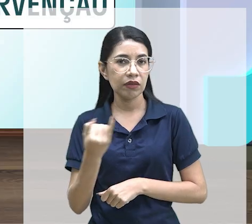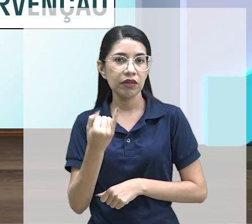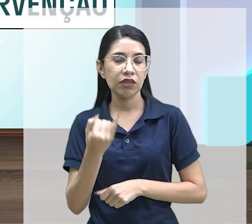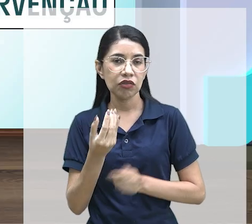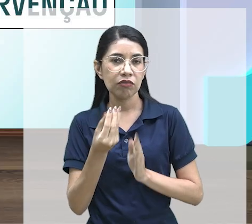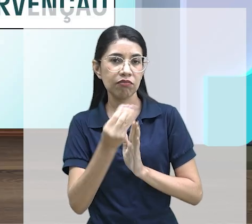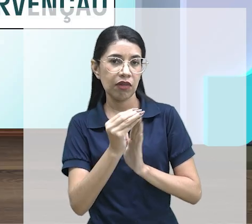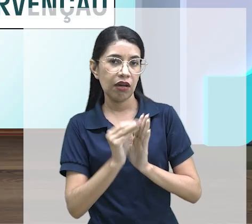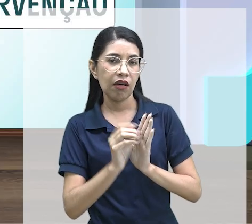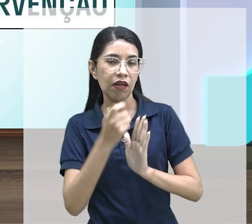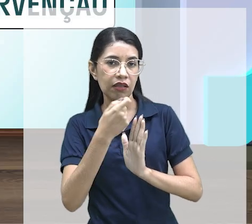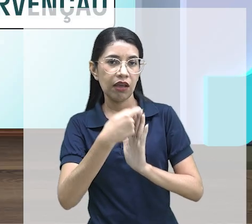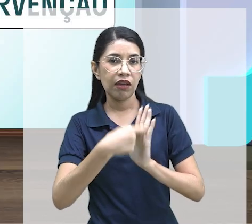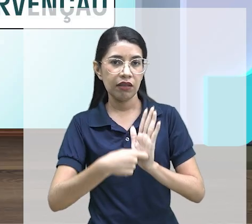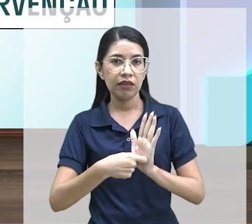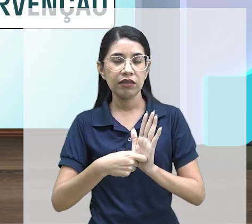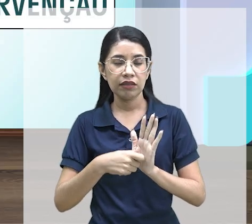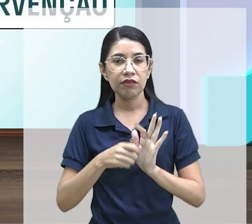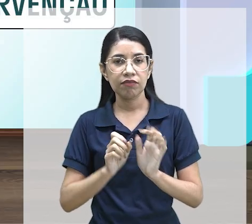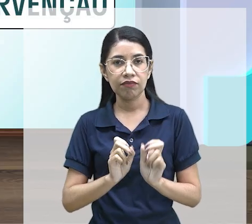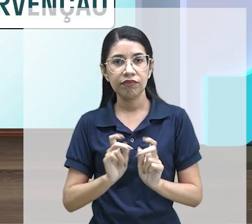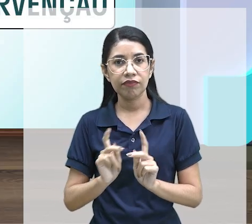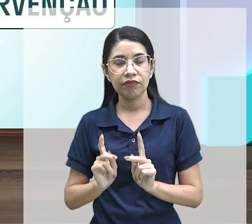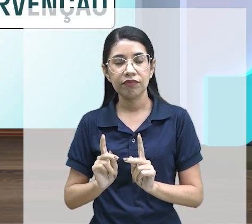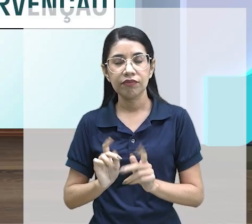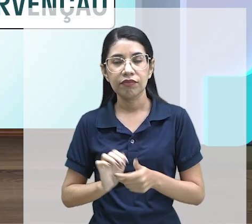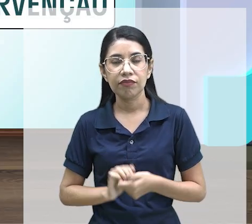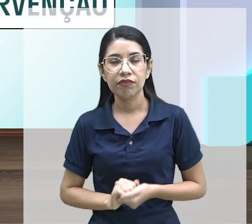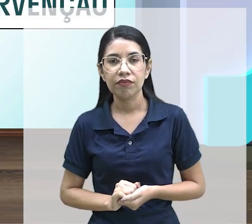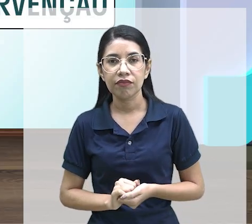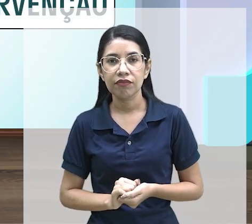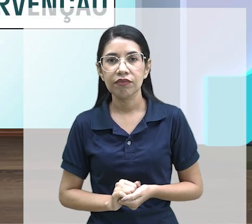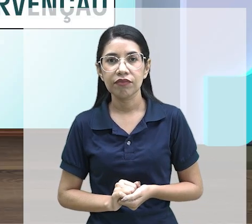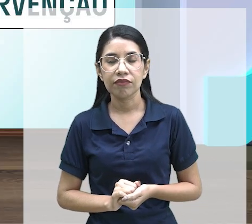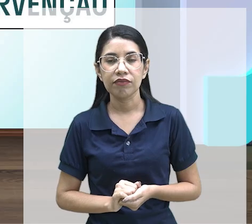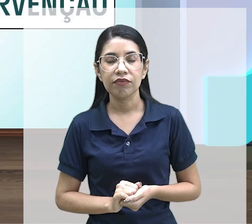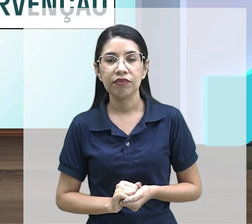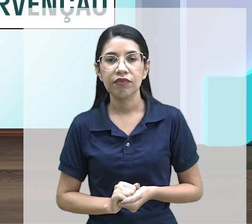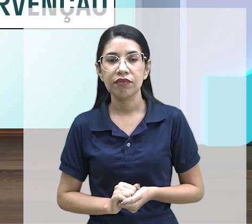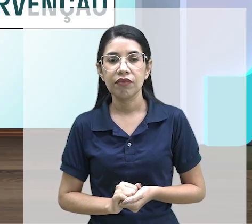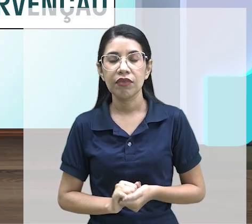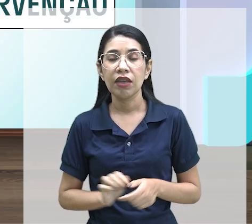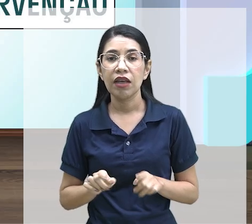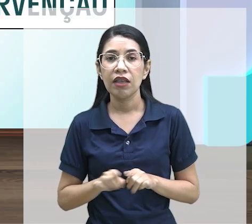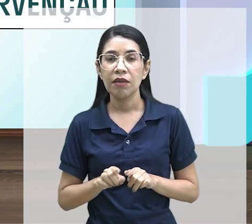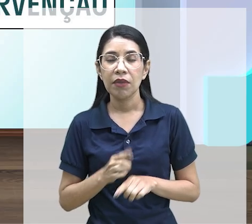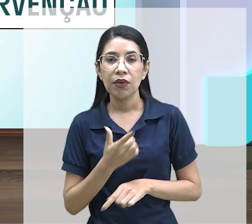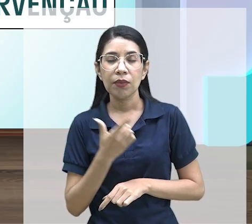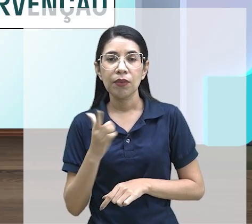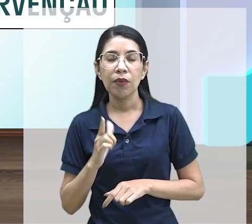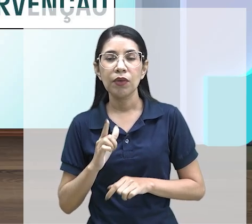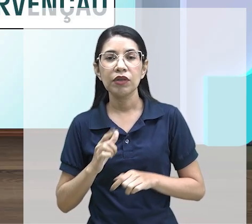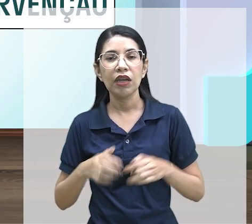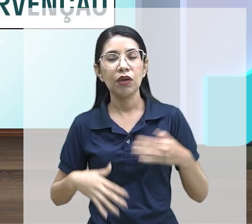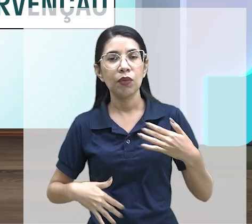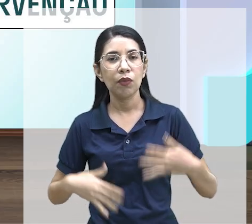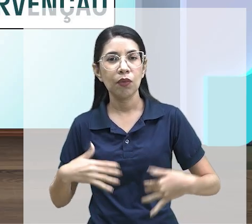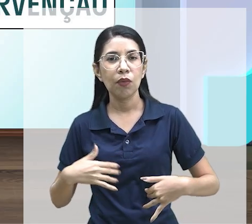importantíssimo para essa estrutura, para essa anatomia da redação nota 1000. E aí a gente tem, né, o